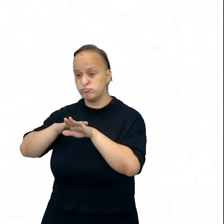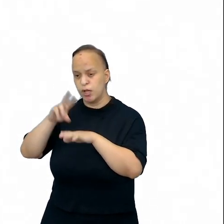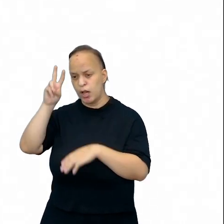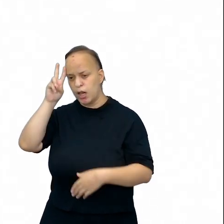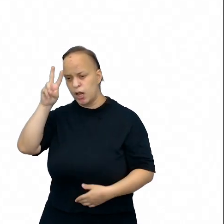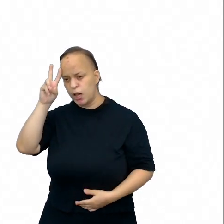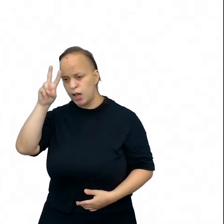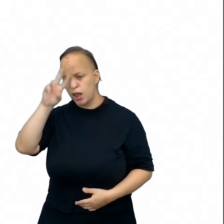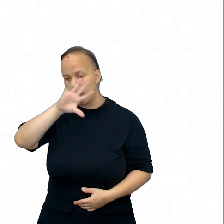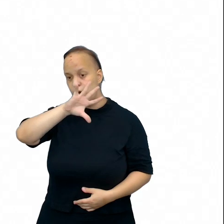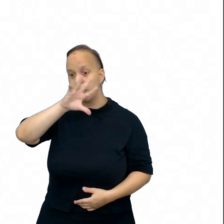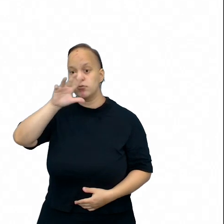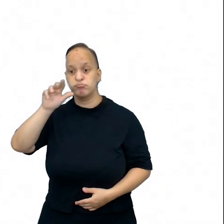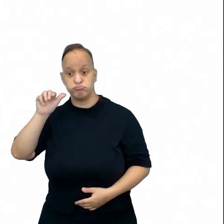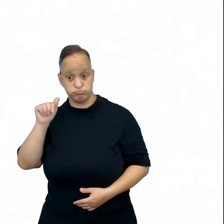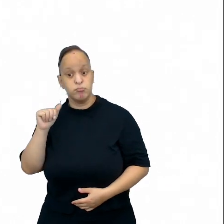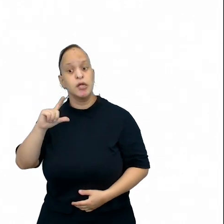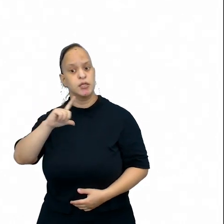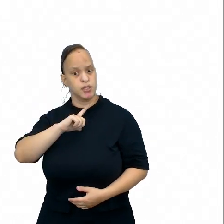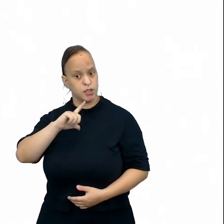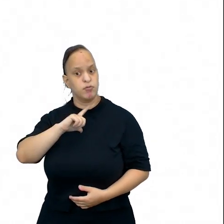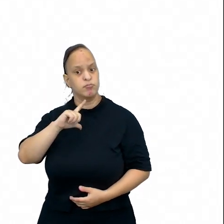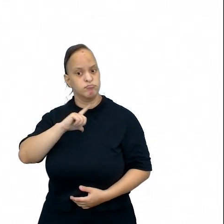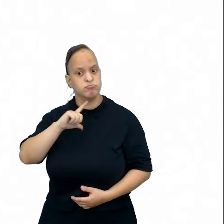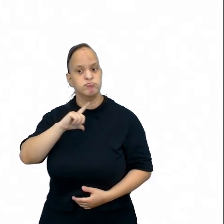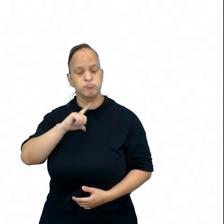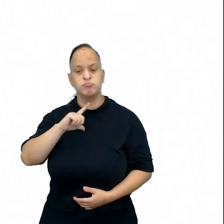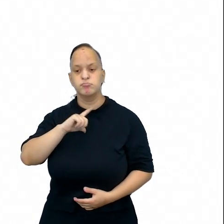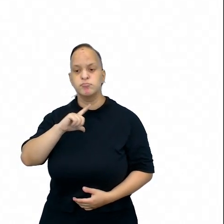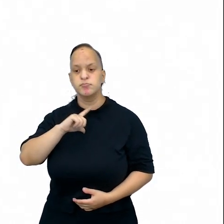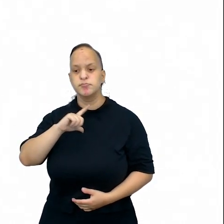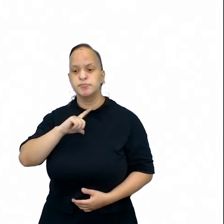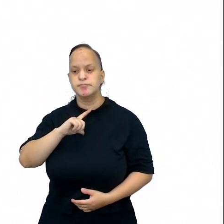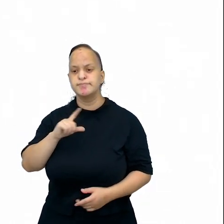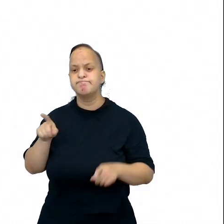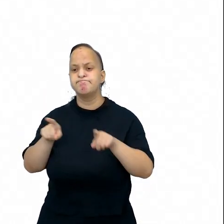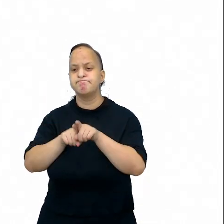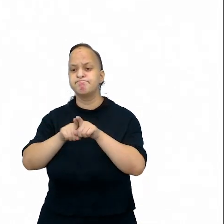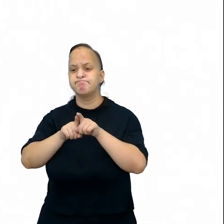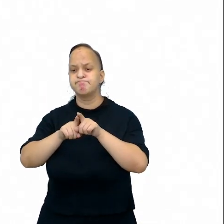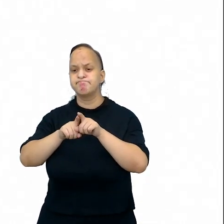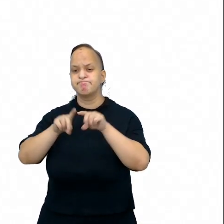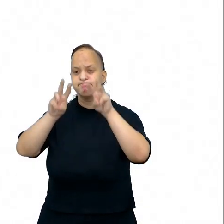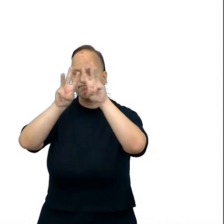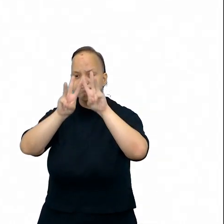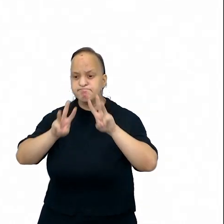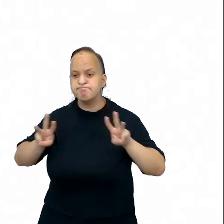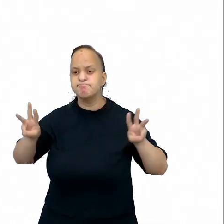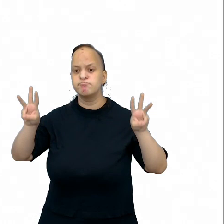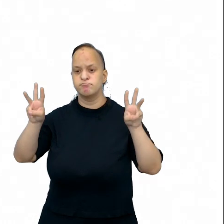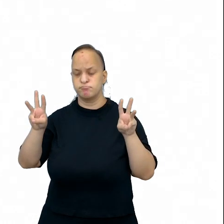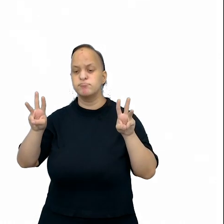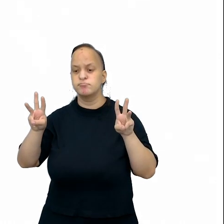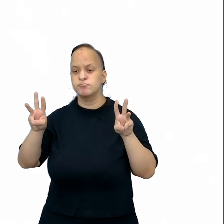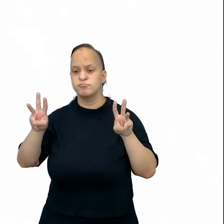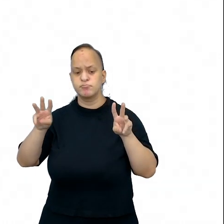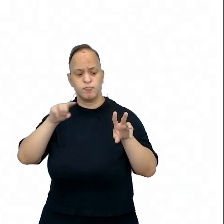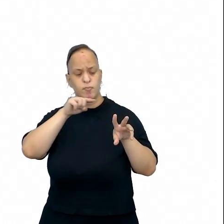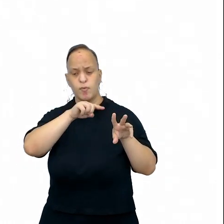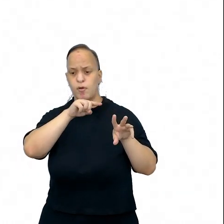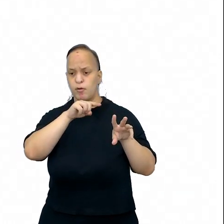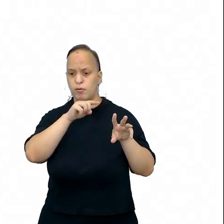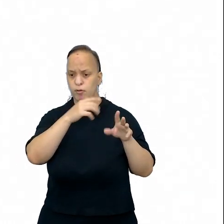também como griot. Para a pesquisa, é possível também indicar fontes de sites e ambientes virtuais